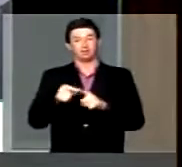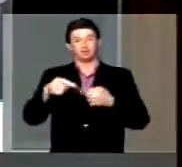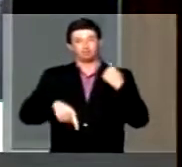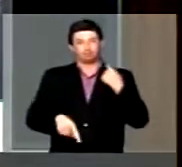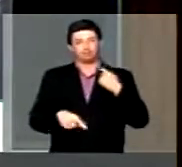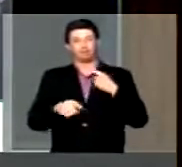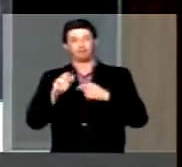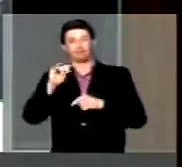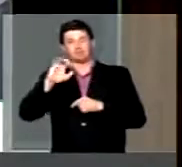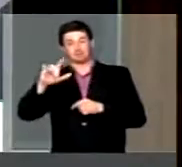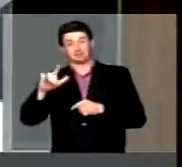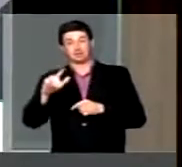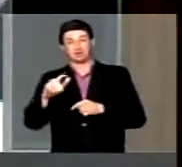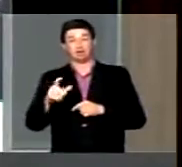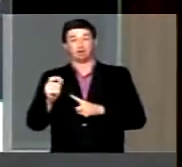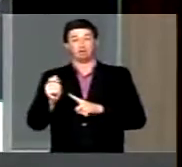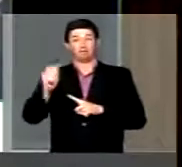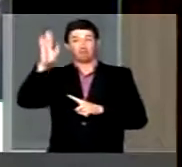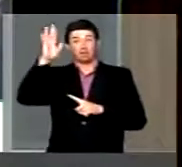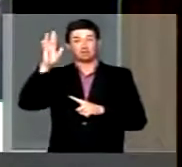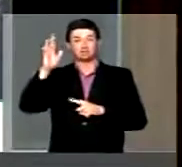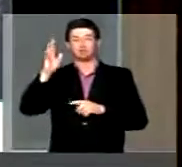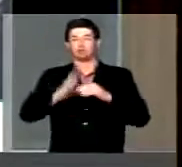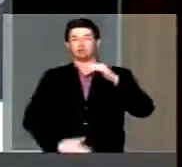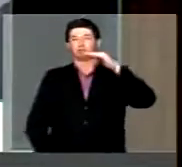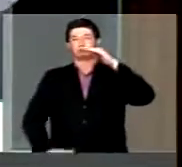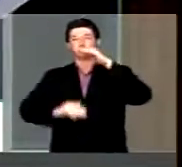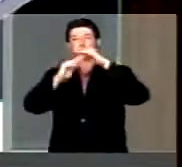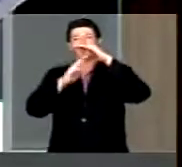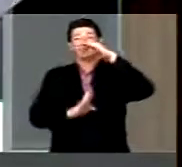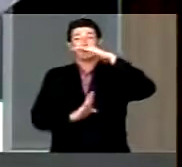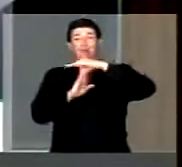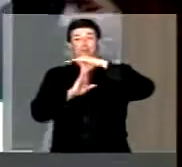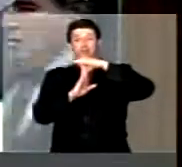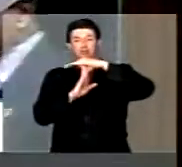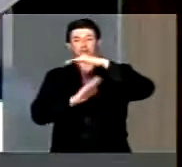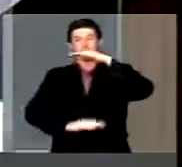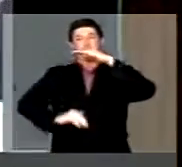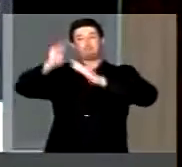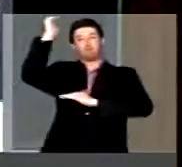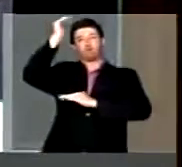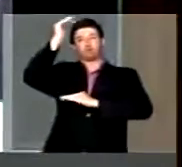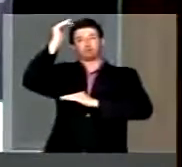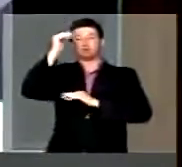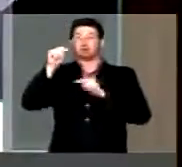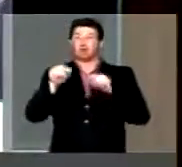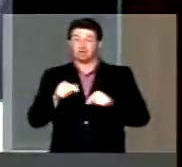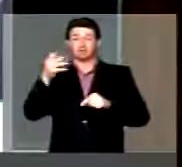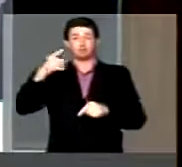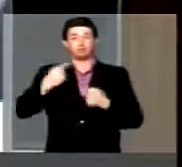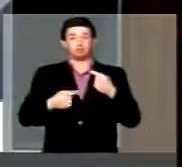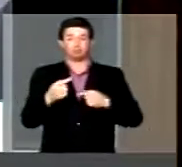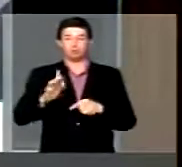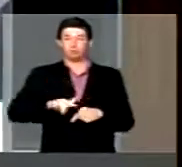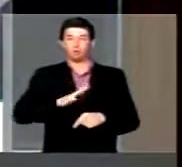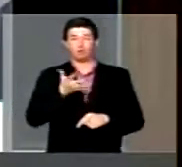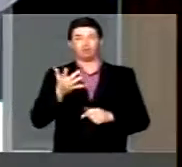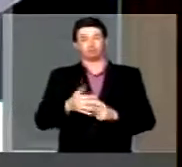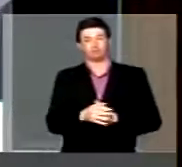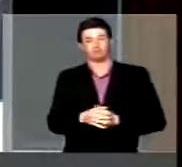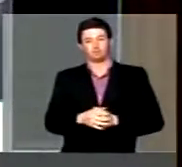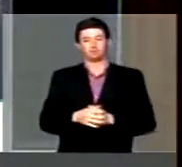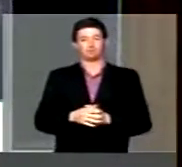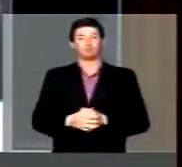desajuste fiscal, a inflação estourou o teto da meta. As consequências deste tipo de política são